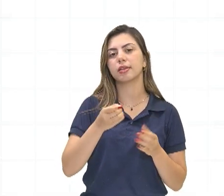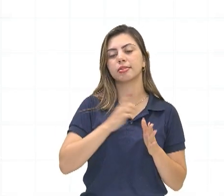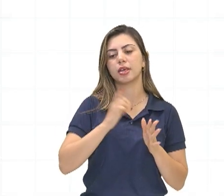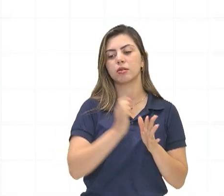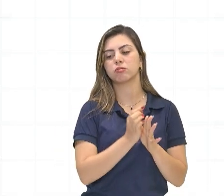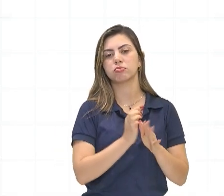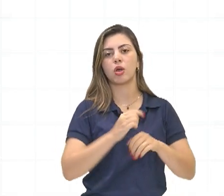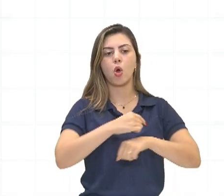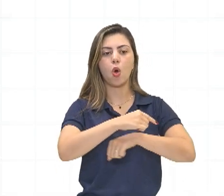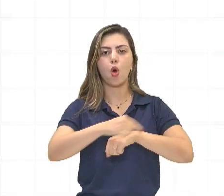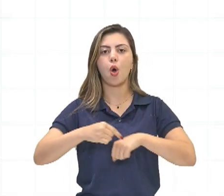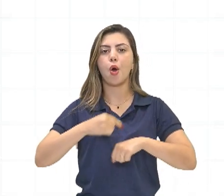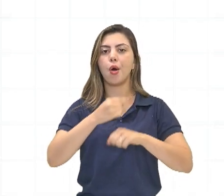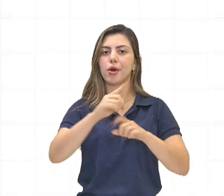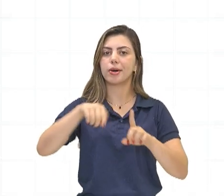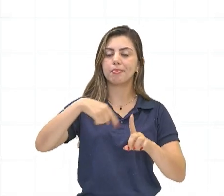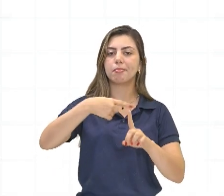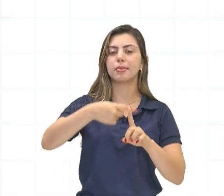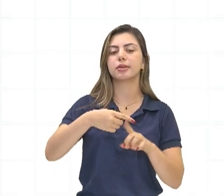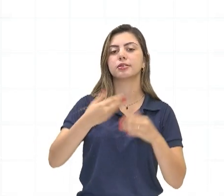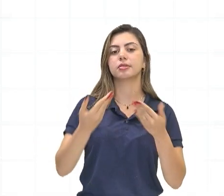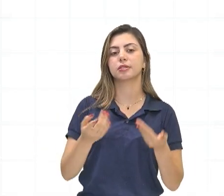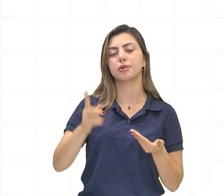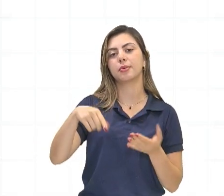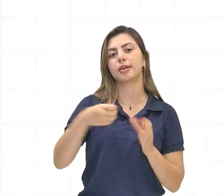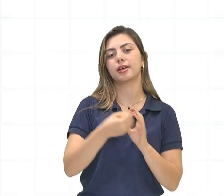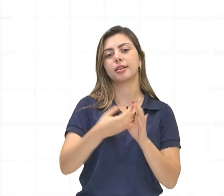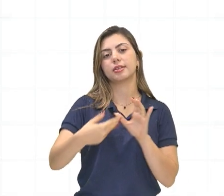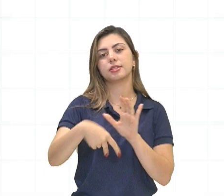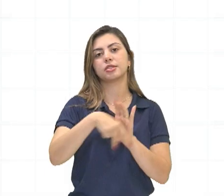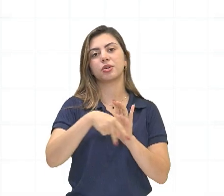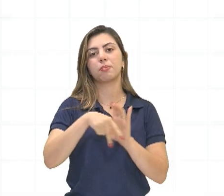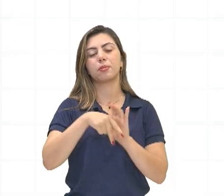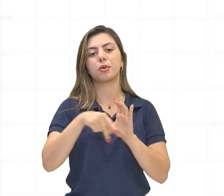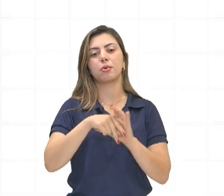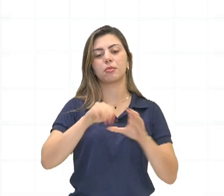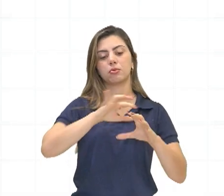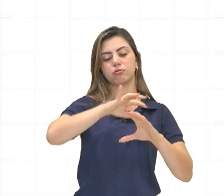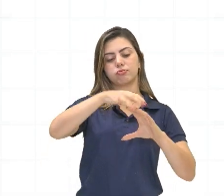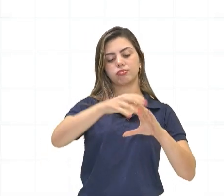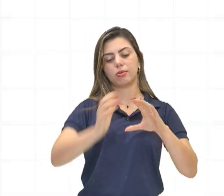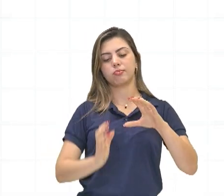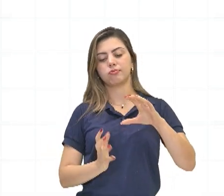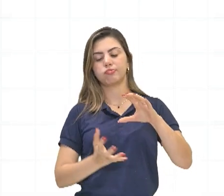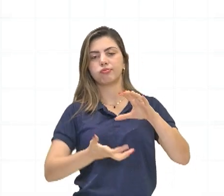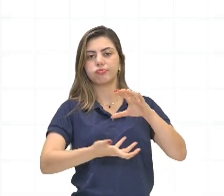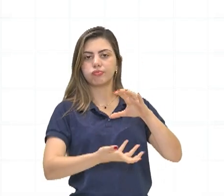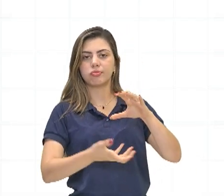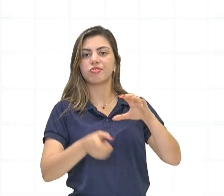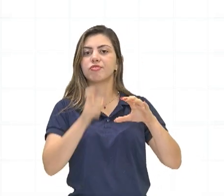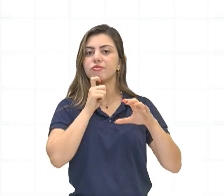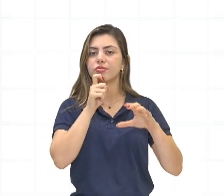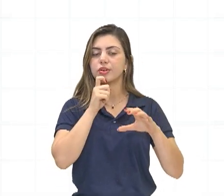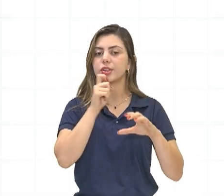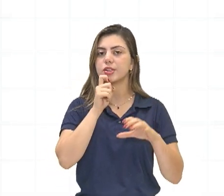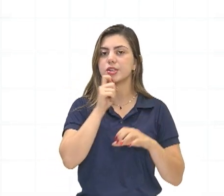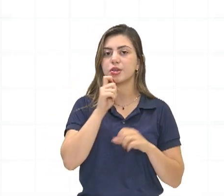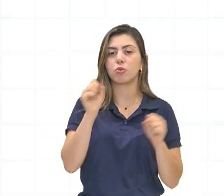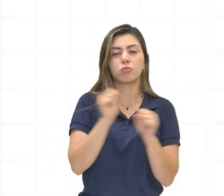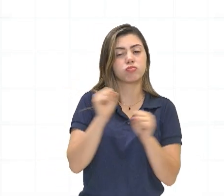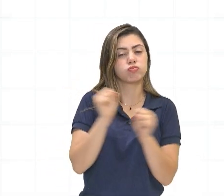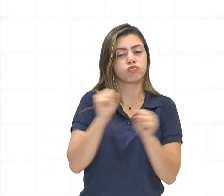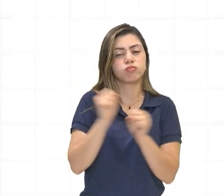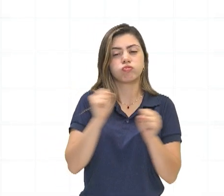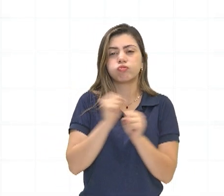são essas características das zonas polares, que tem esse inverno muito